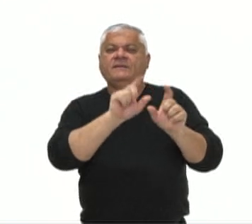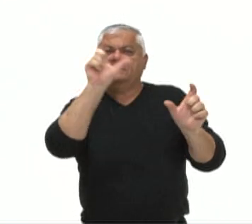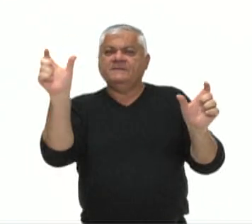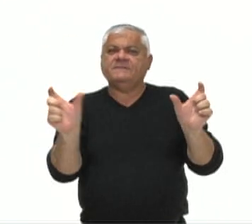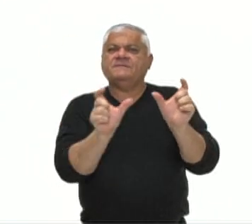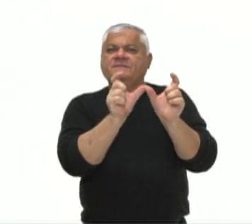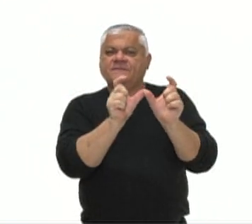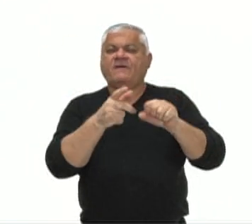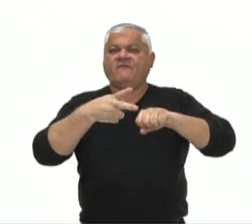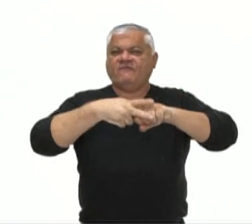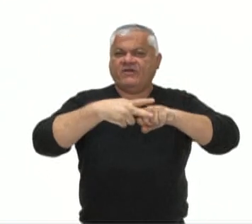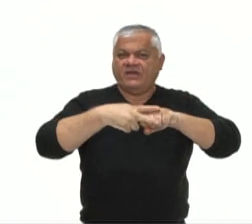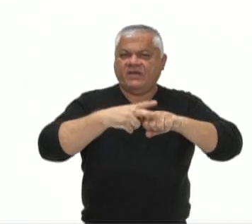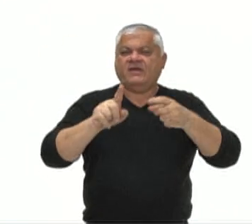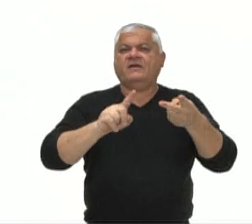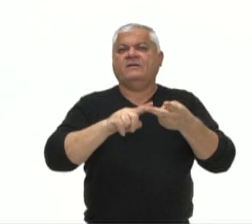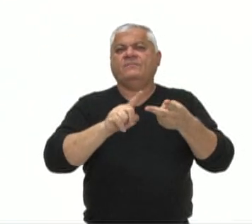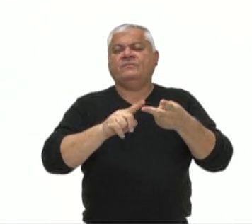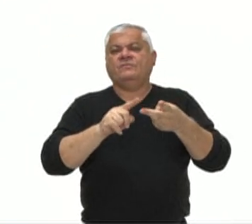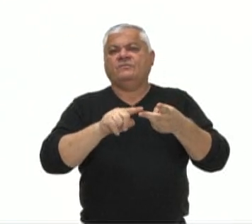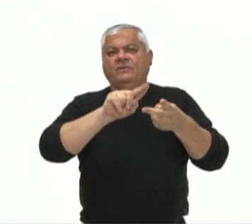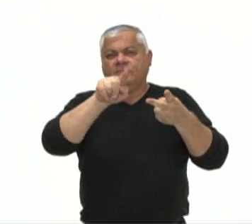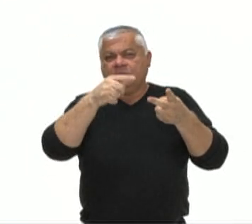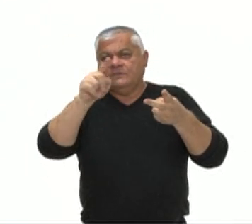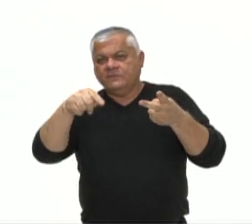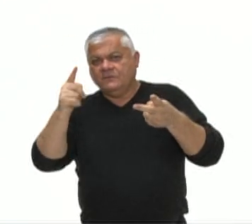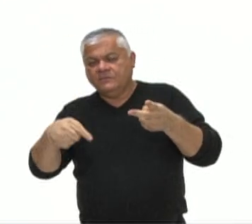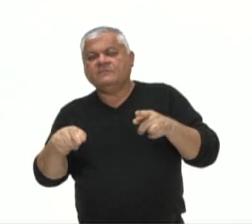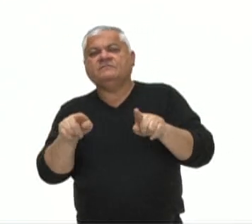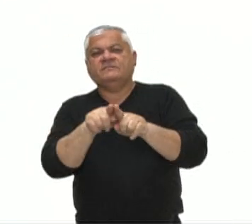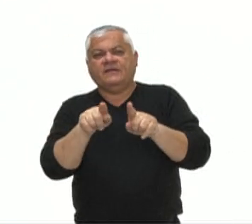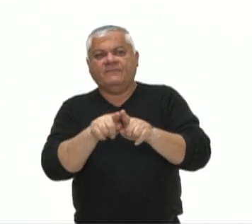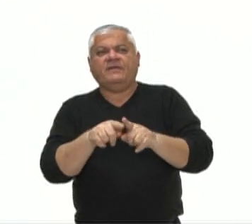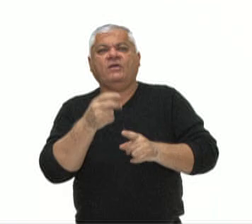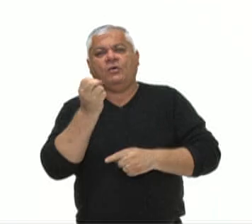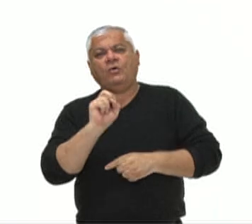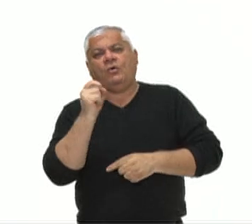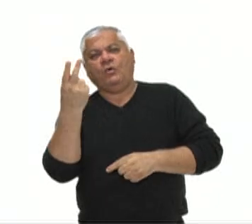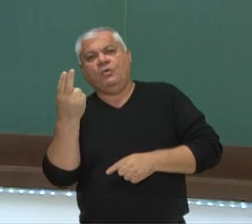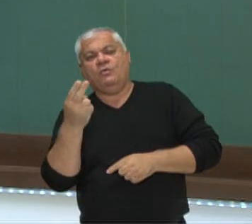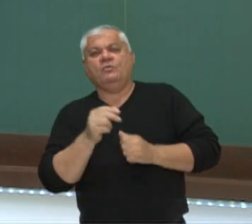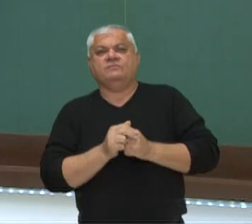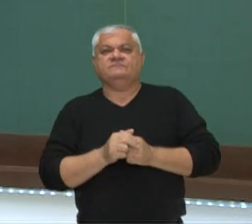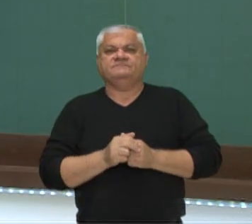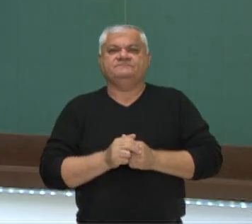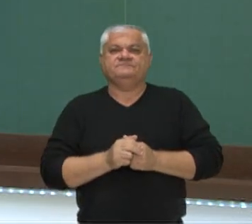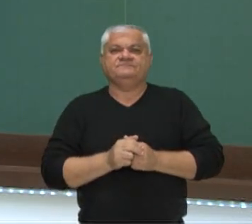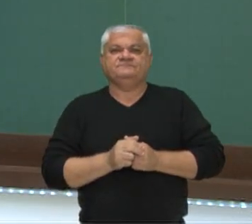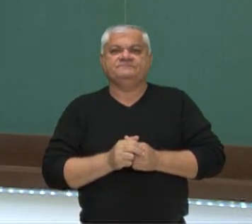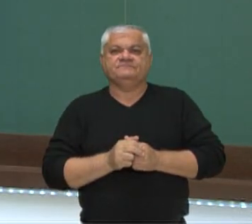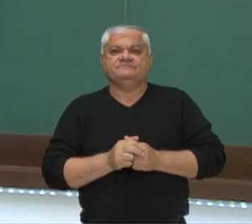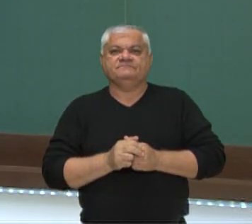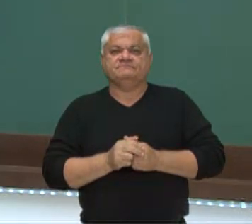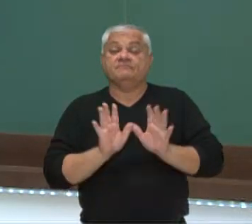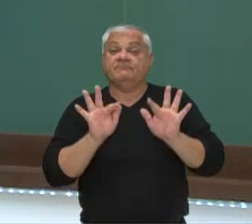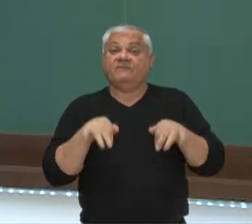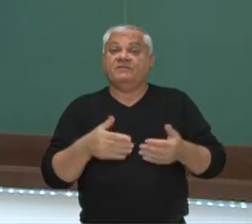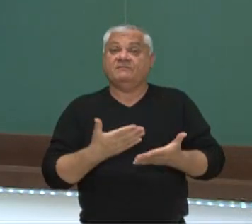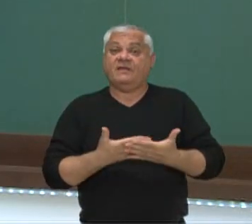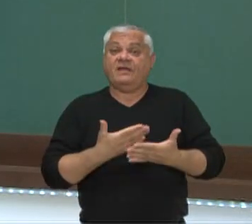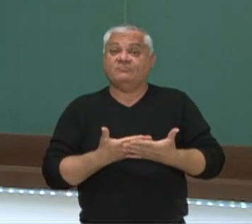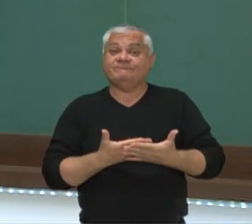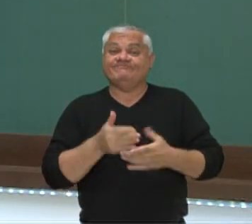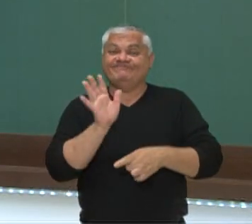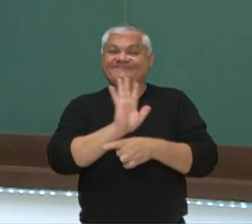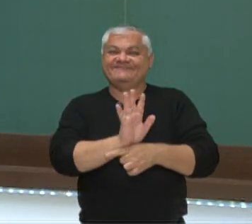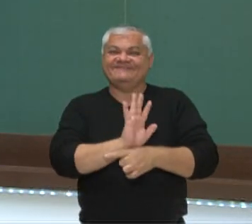coordenação, que é formado por orações coordenadas assindéticas e ou sindéticas. Chegamos ao fim. Nesse